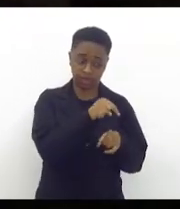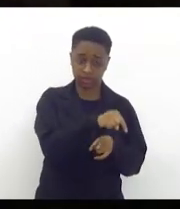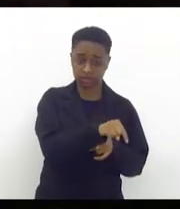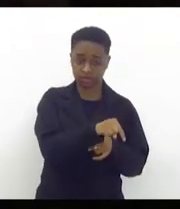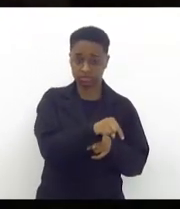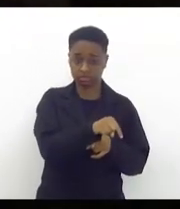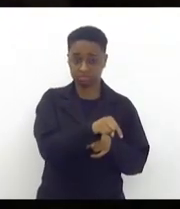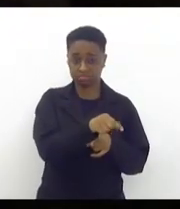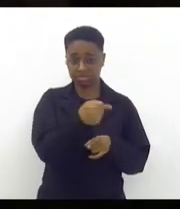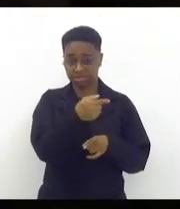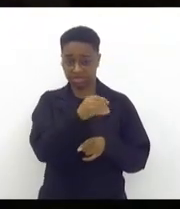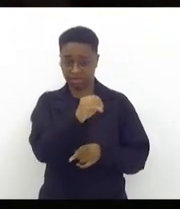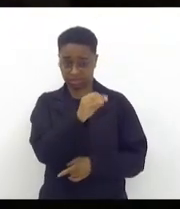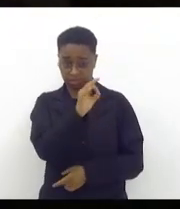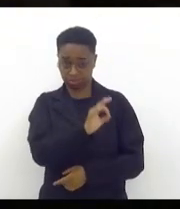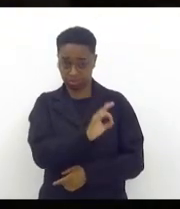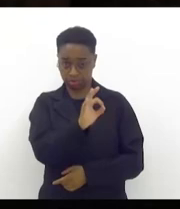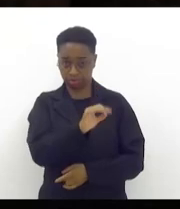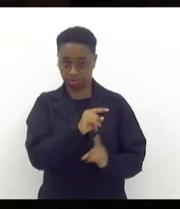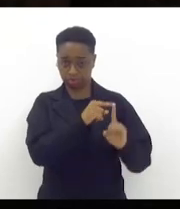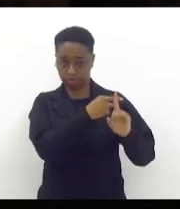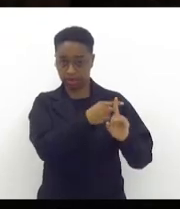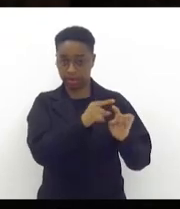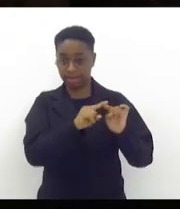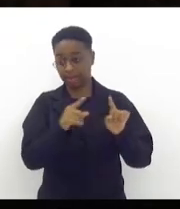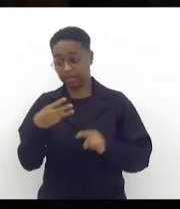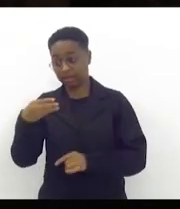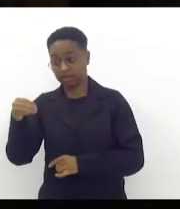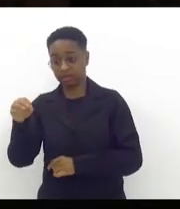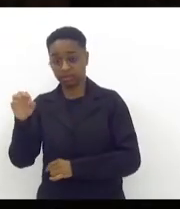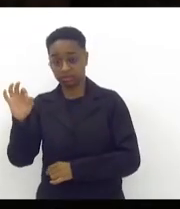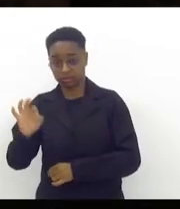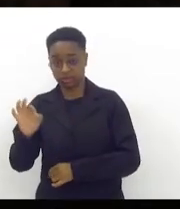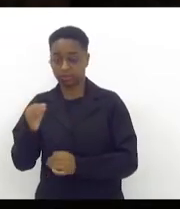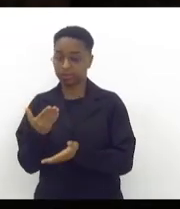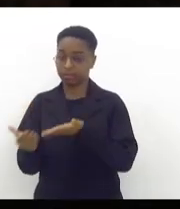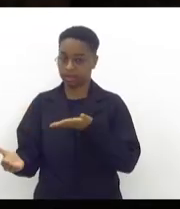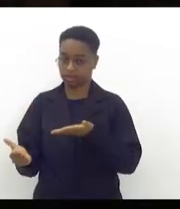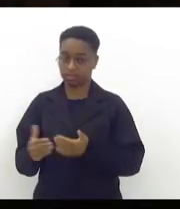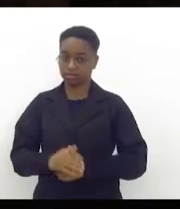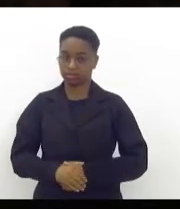ordem de 70%, outros 30% vão perder.